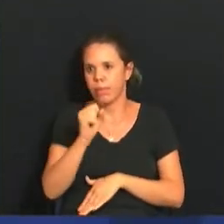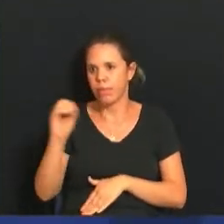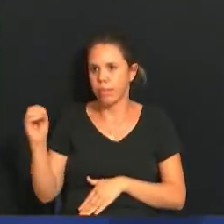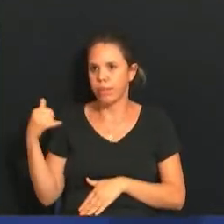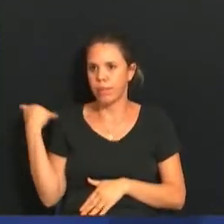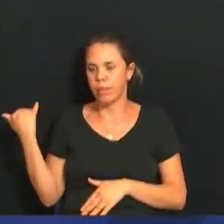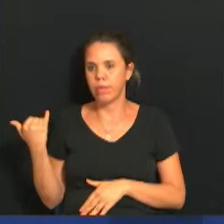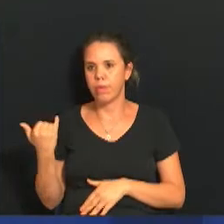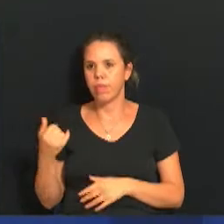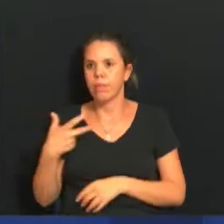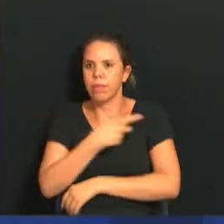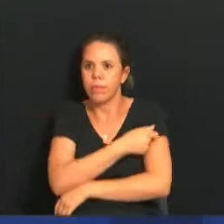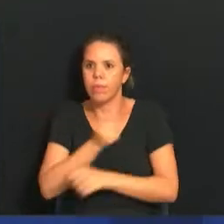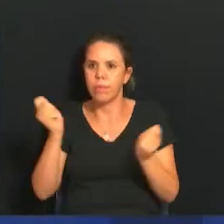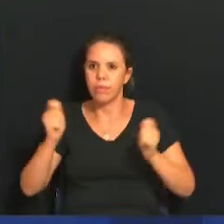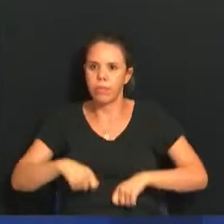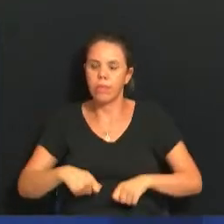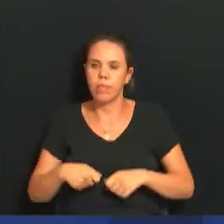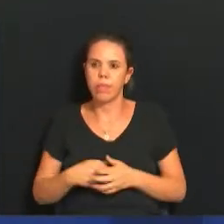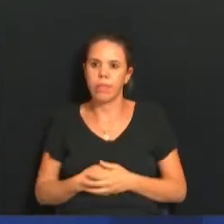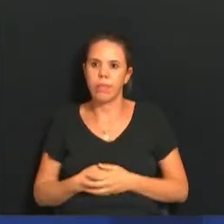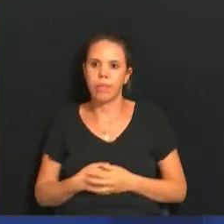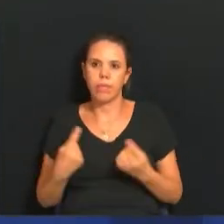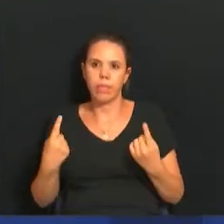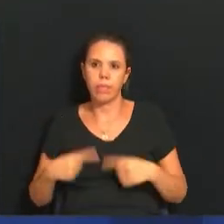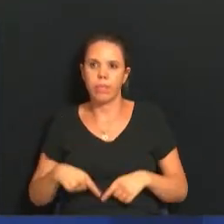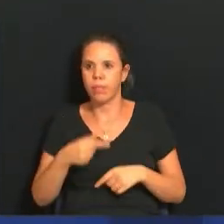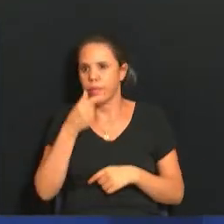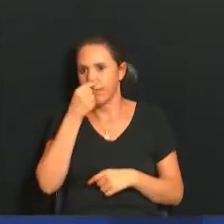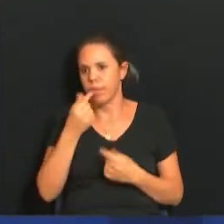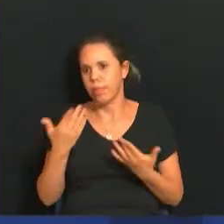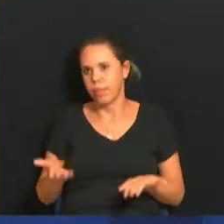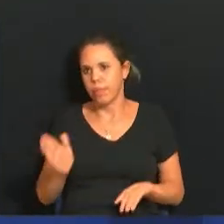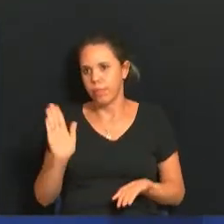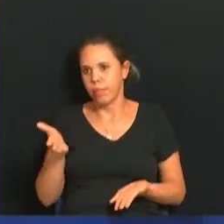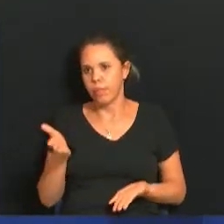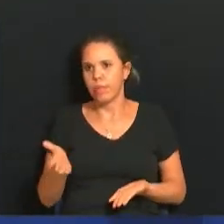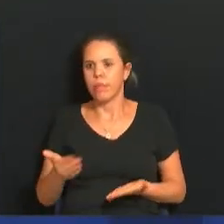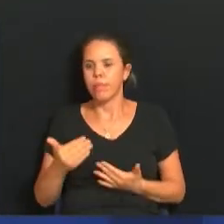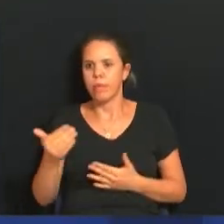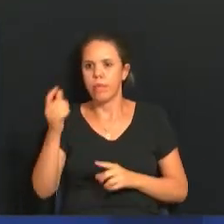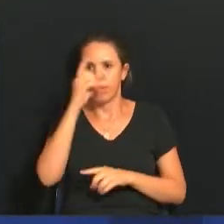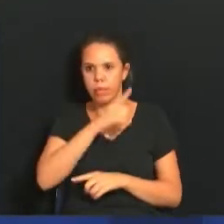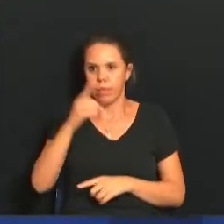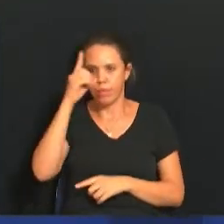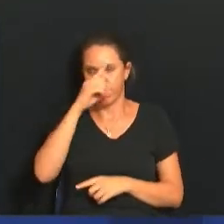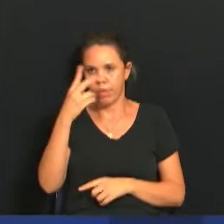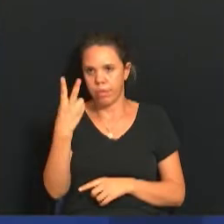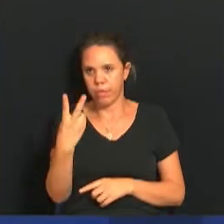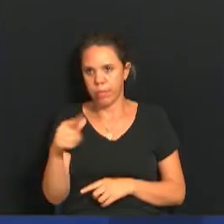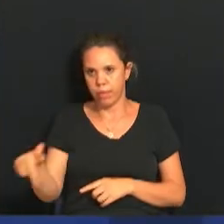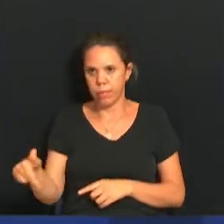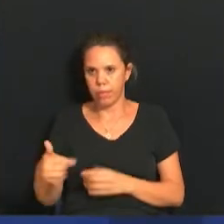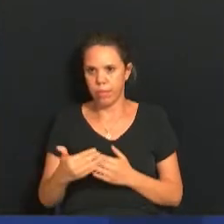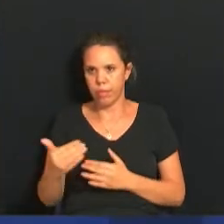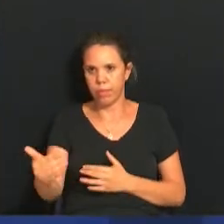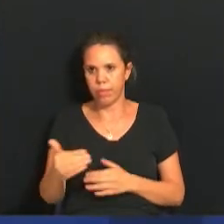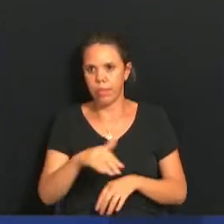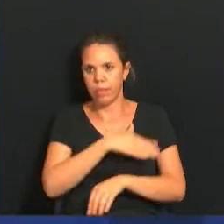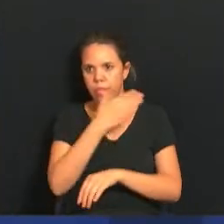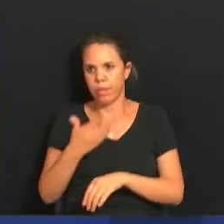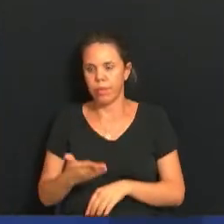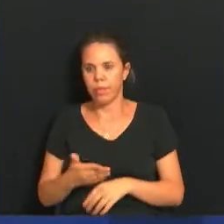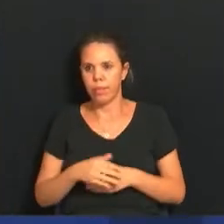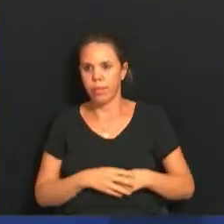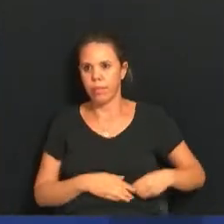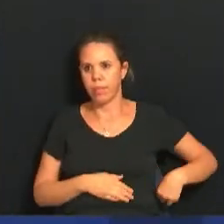anos vão poder receber a vacina contra a influenza já a partir deste domingo, dia 27, durante o